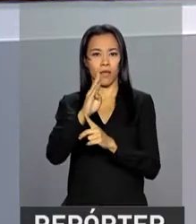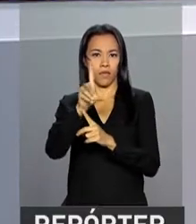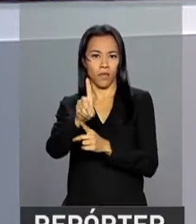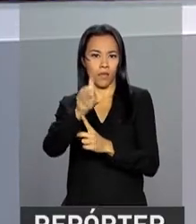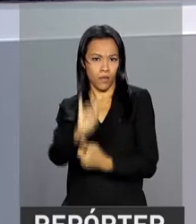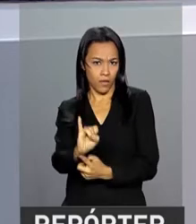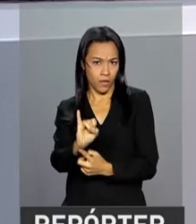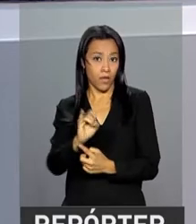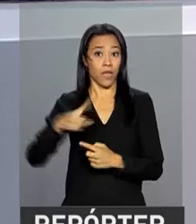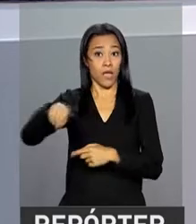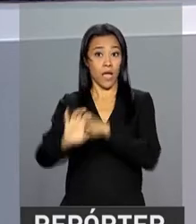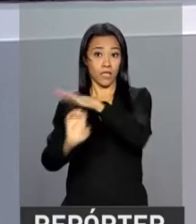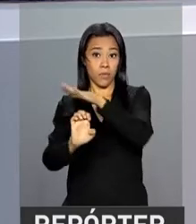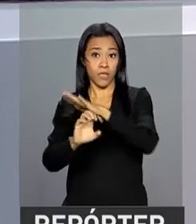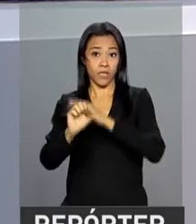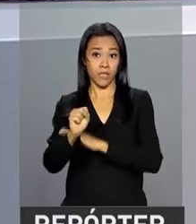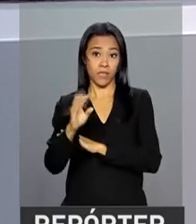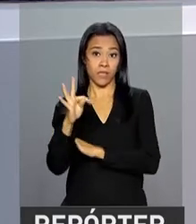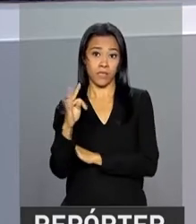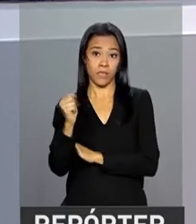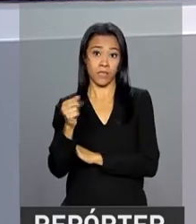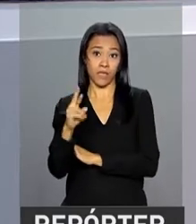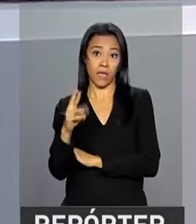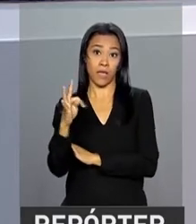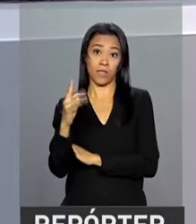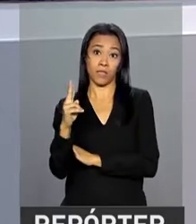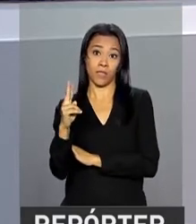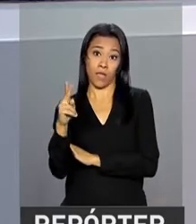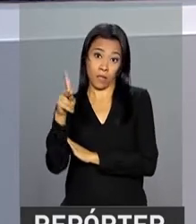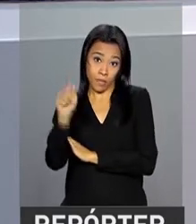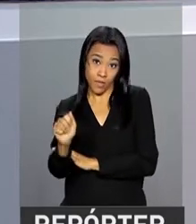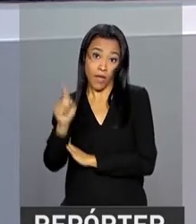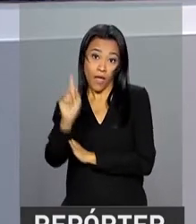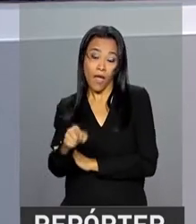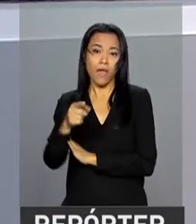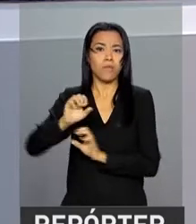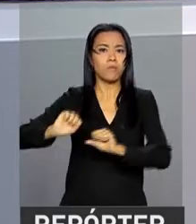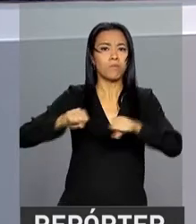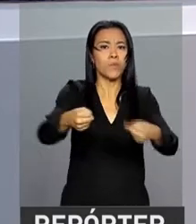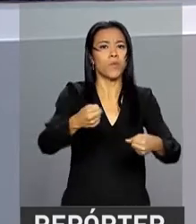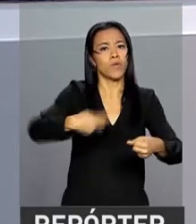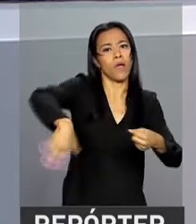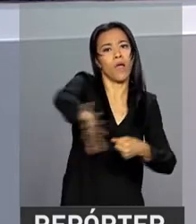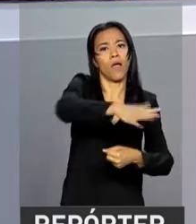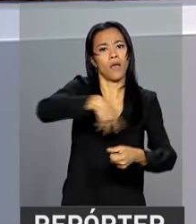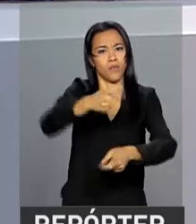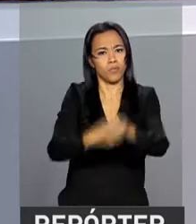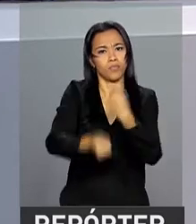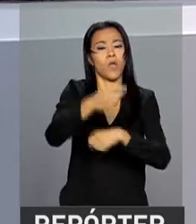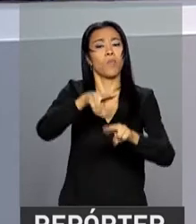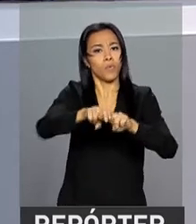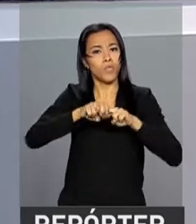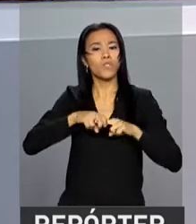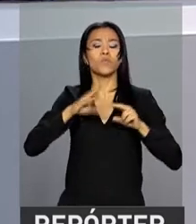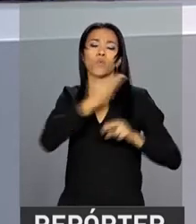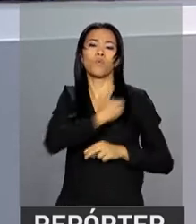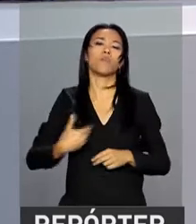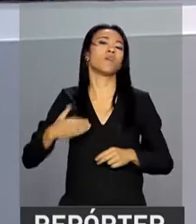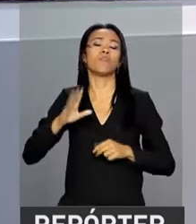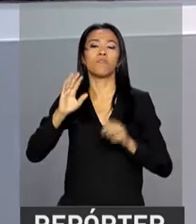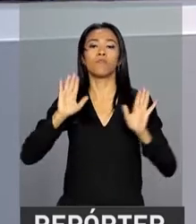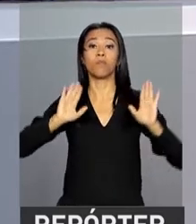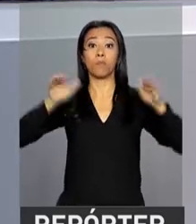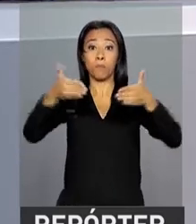startup são o caminho para a modernização do setor produtivo brasileiro pensando nisso o governo federal promoveu o 1º fórum de inovação